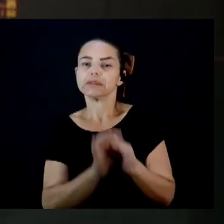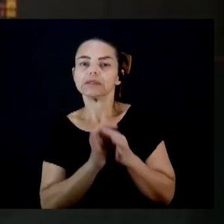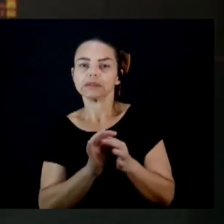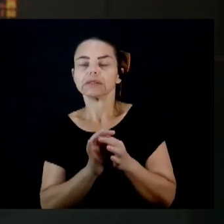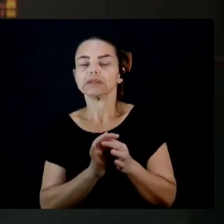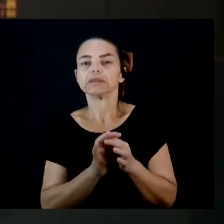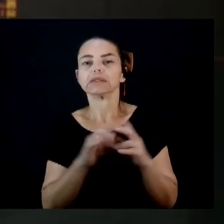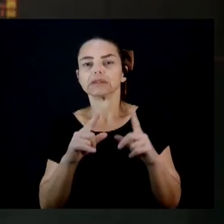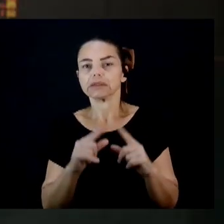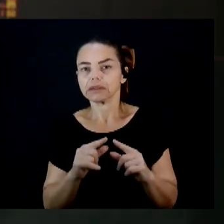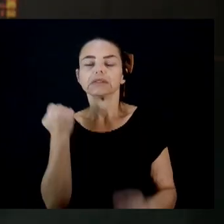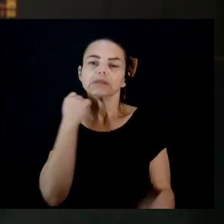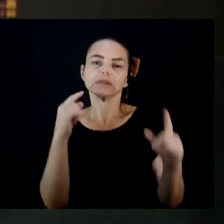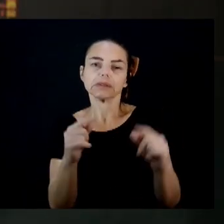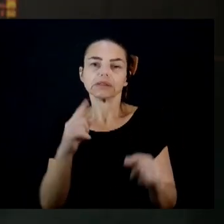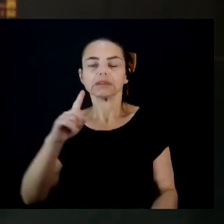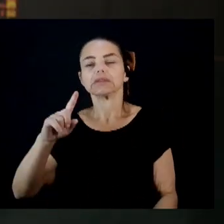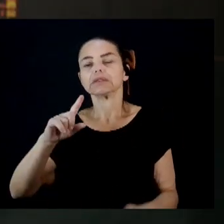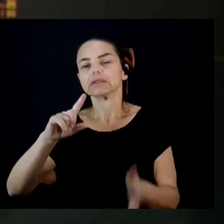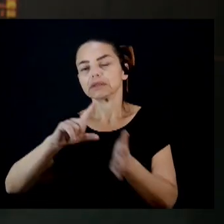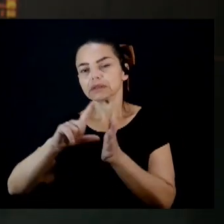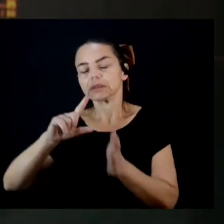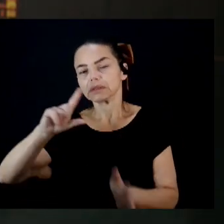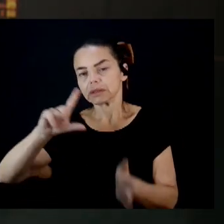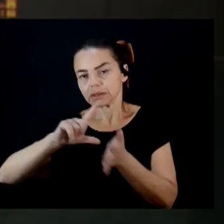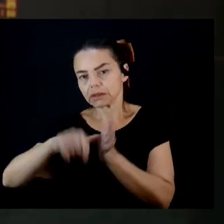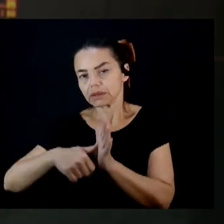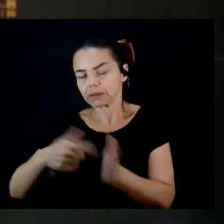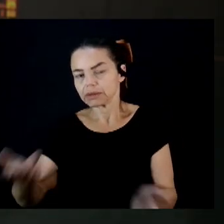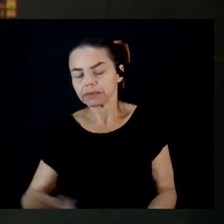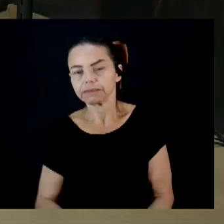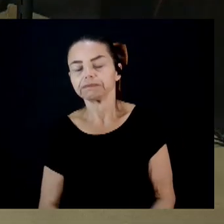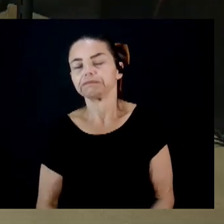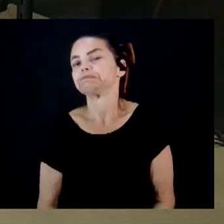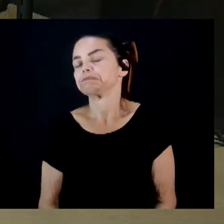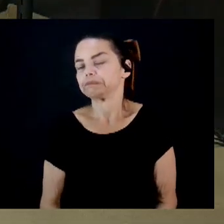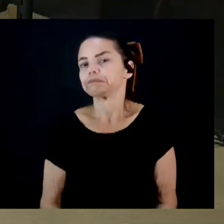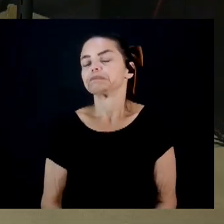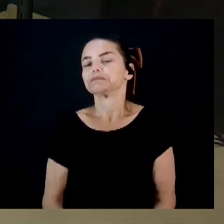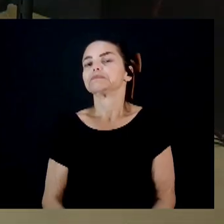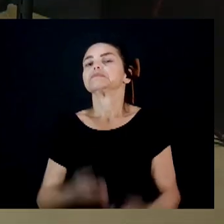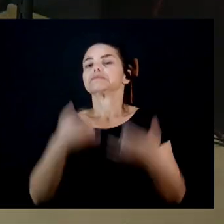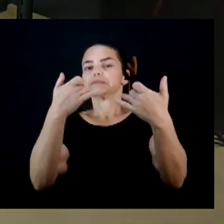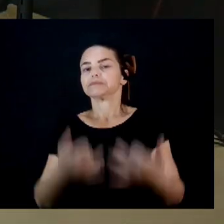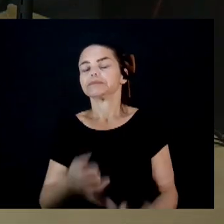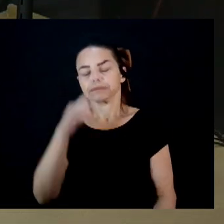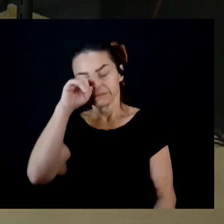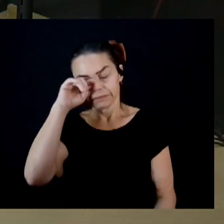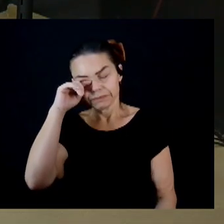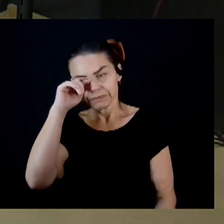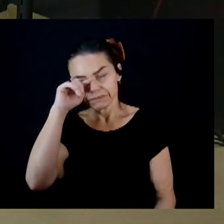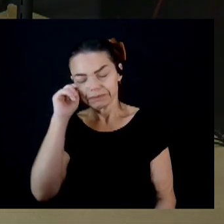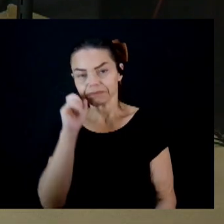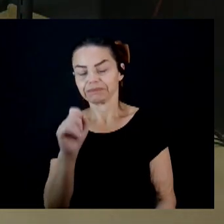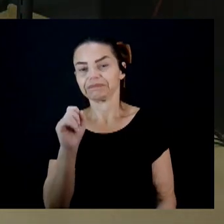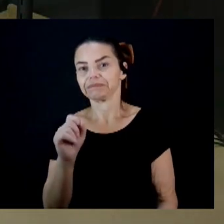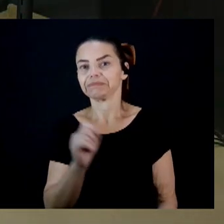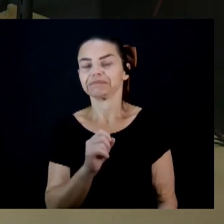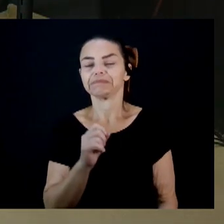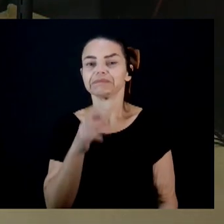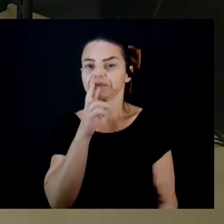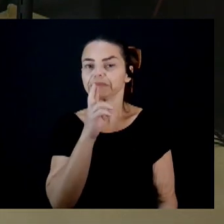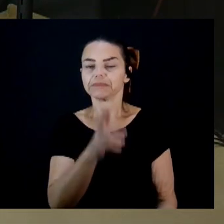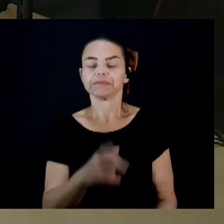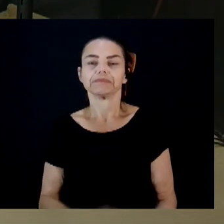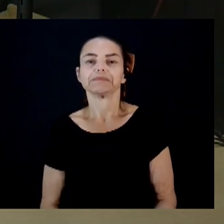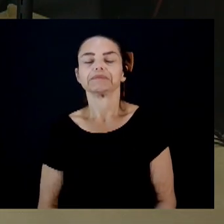estresse posteriormente. Como é isso? Me digam, quem pode responder aí? Então,